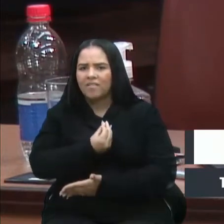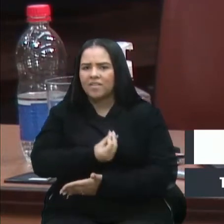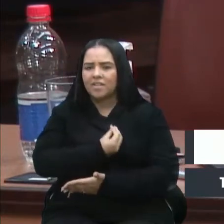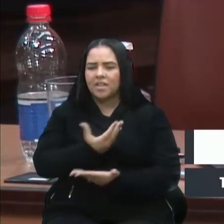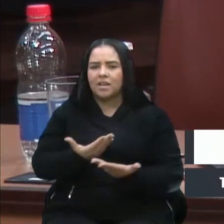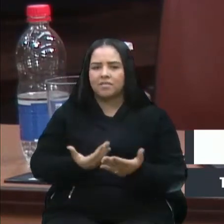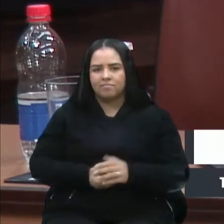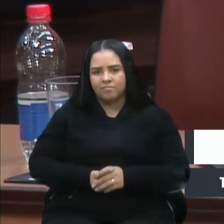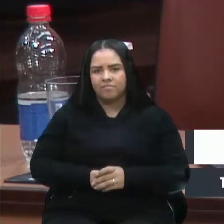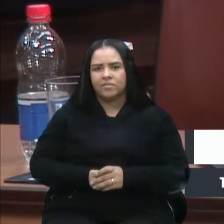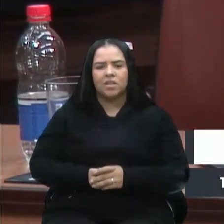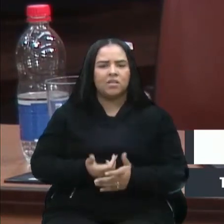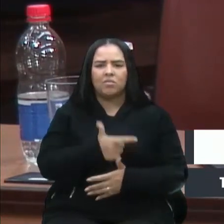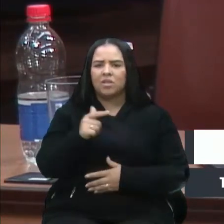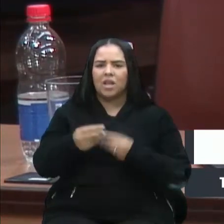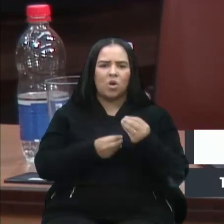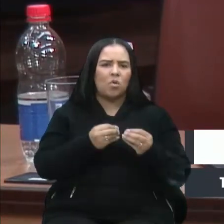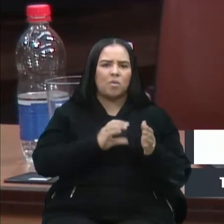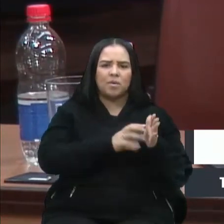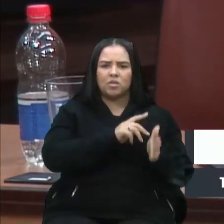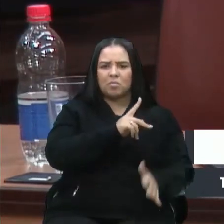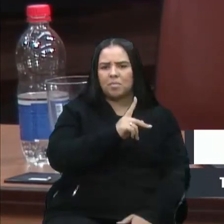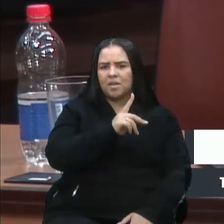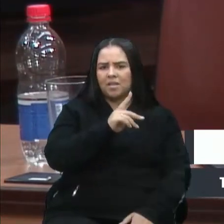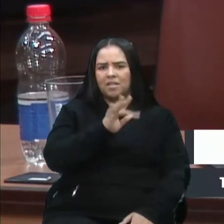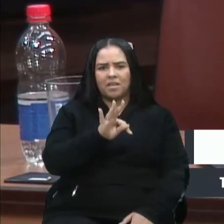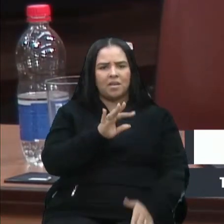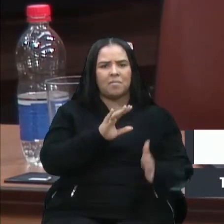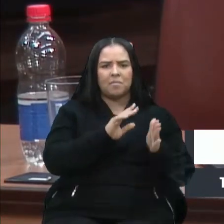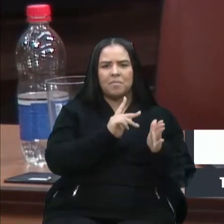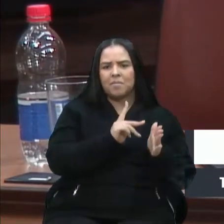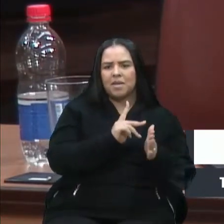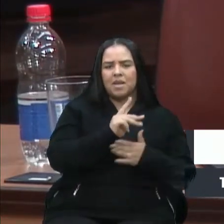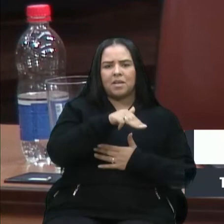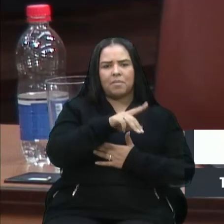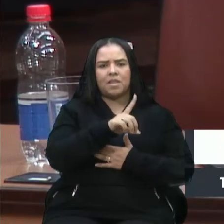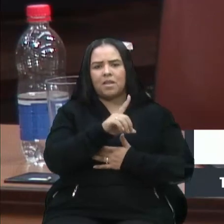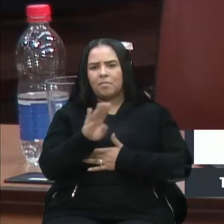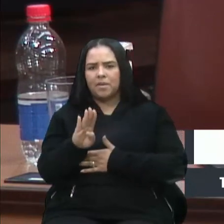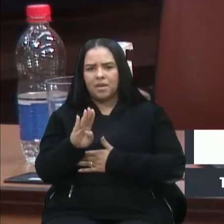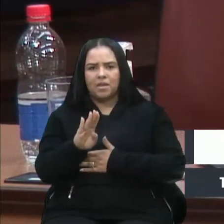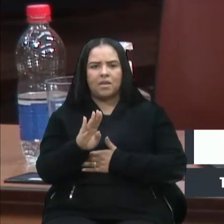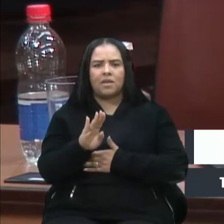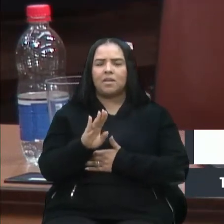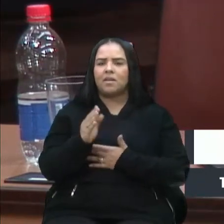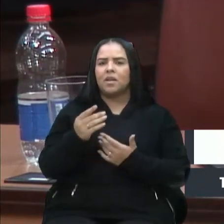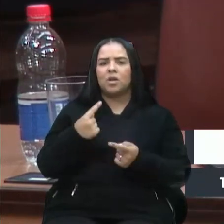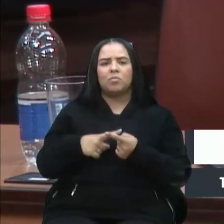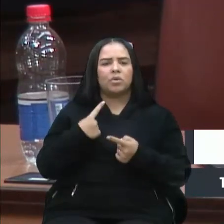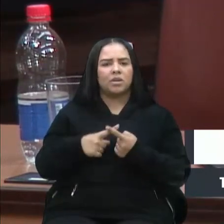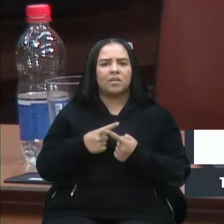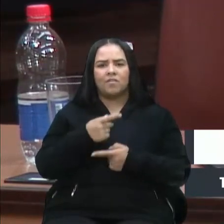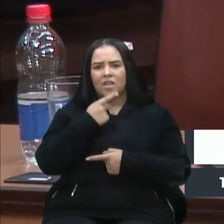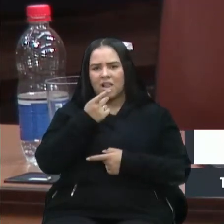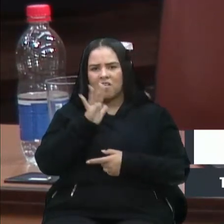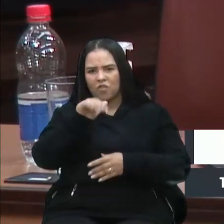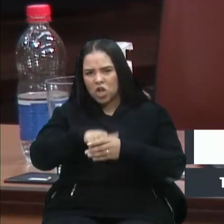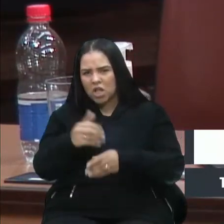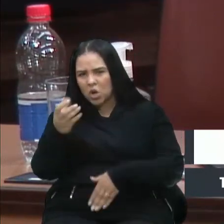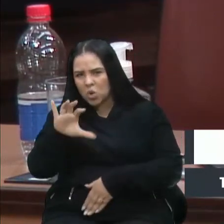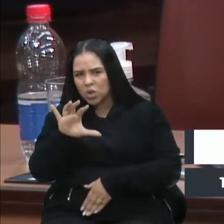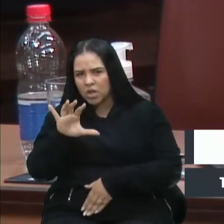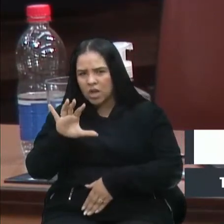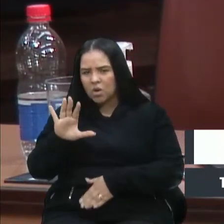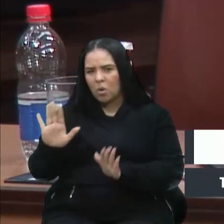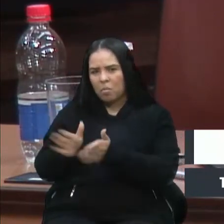PT PDT outros partidos PMDB tem mais partidos voltaram encontrar como esse porque tu vai dizer que vai votar contra o pobre no momento